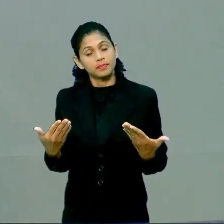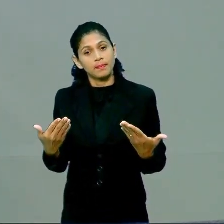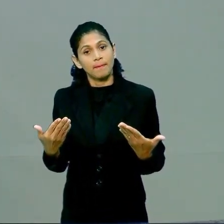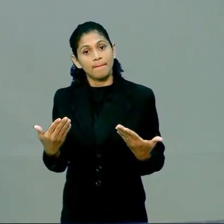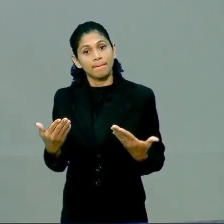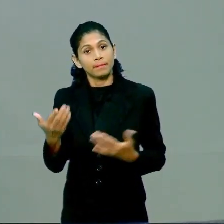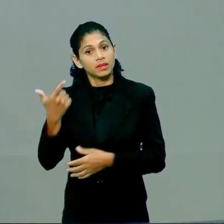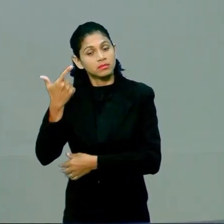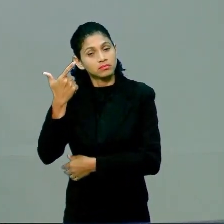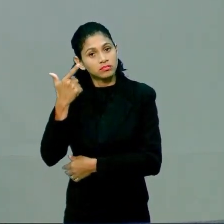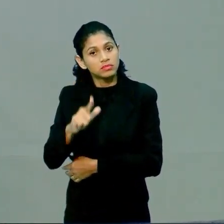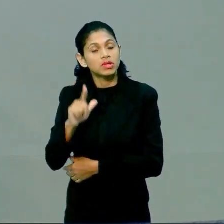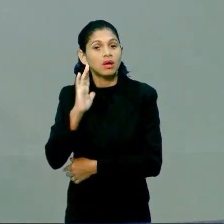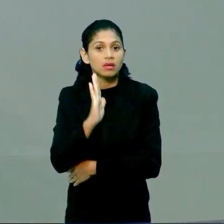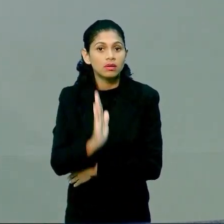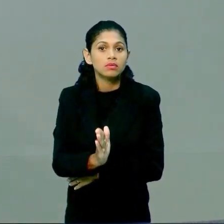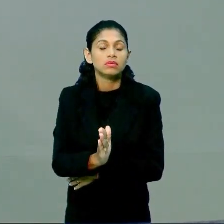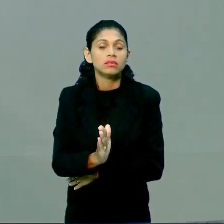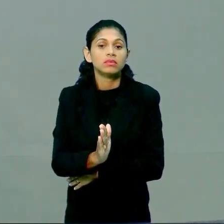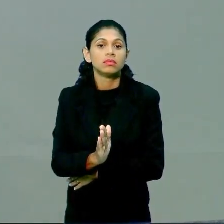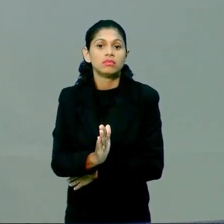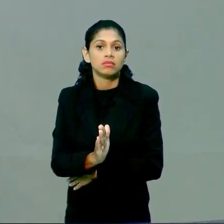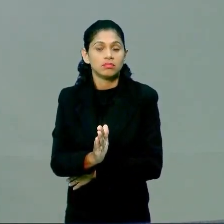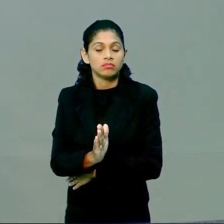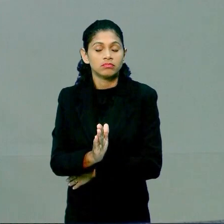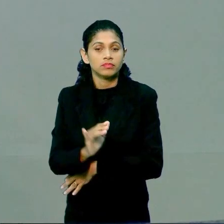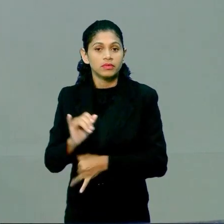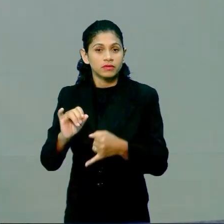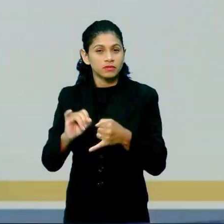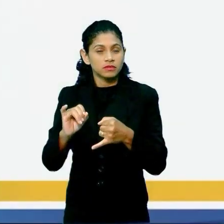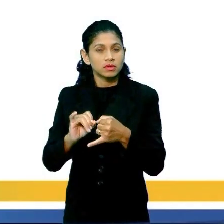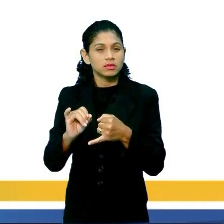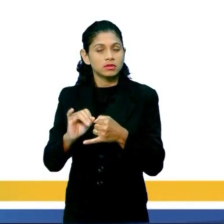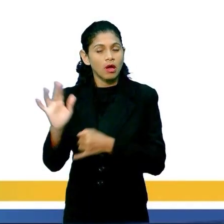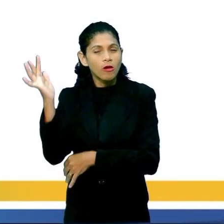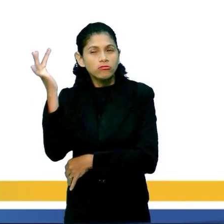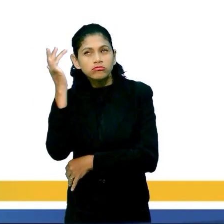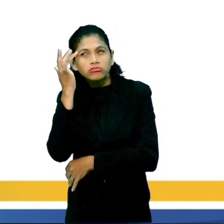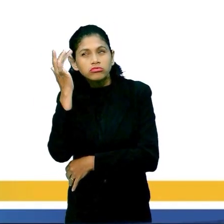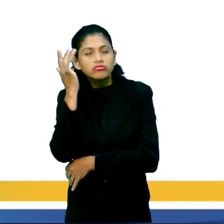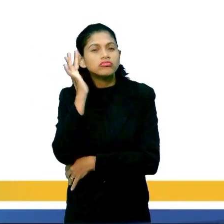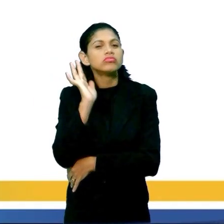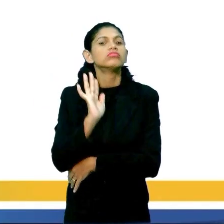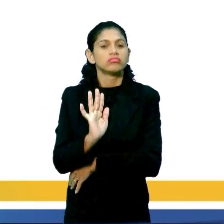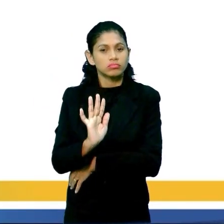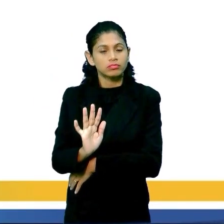a gente já consegue né galera meio que fazer uma inferência aí vamos